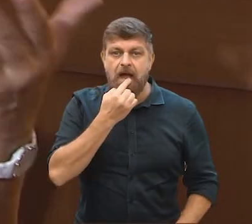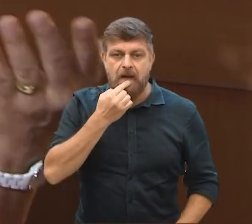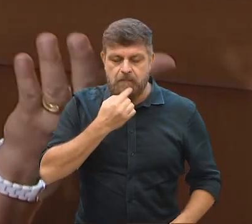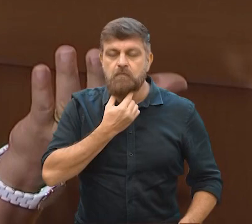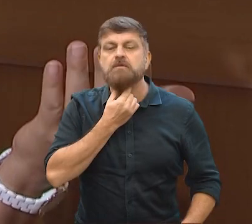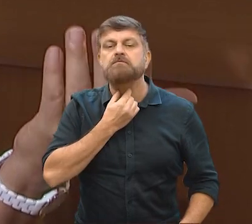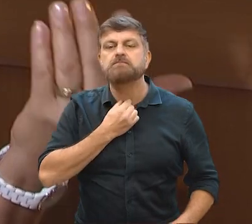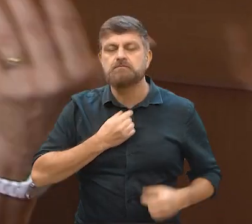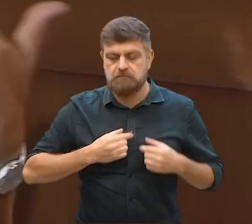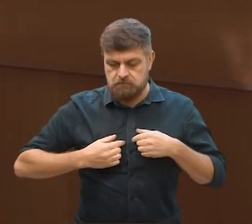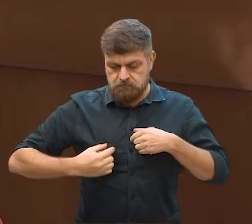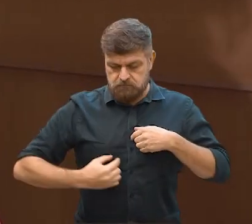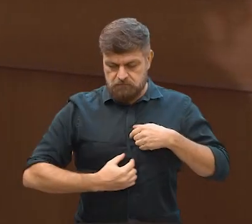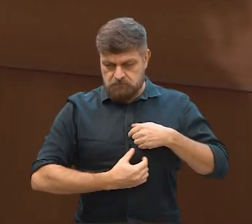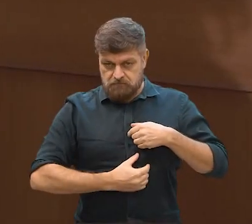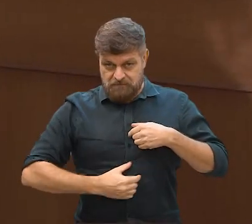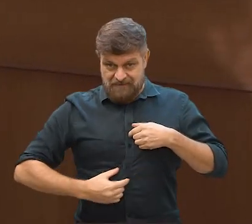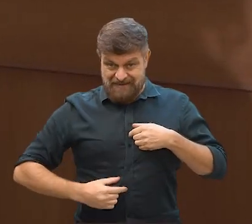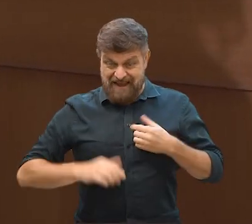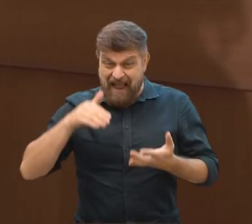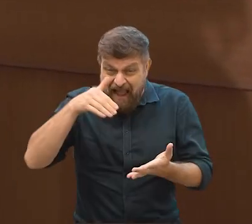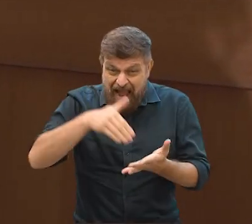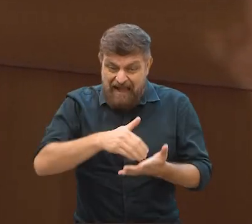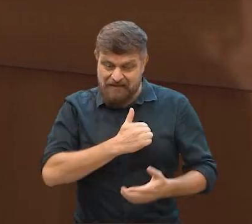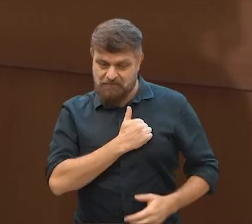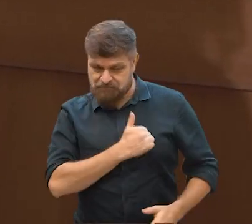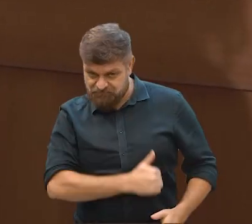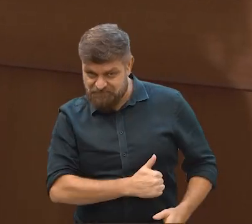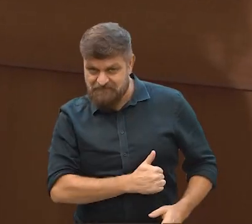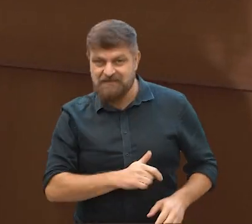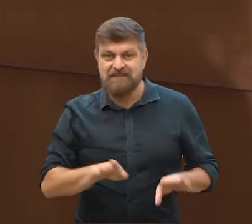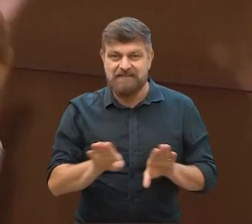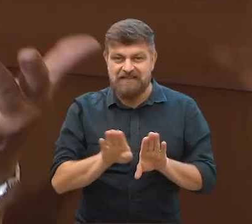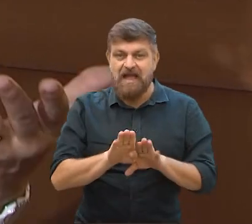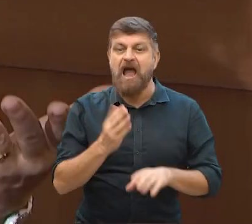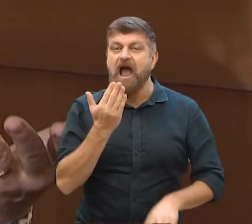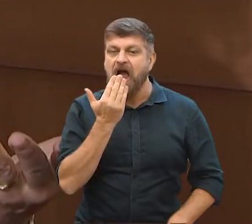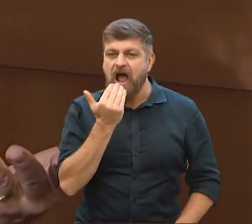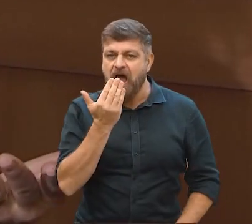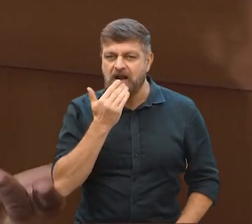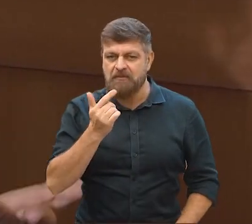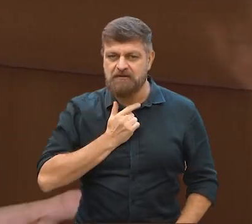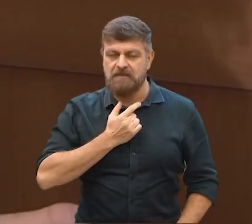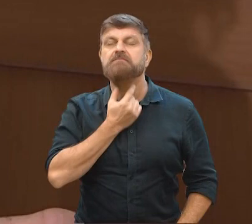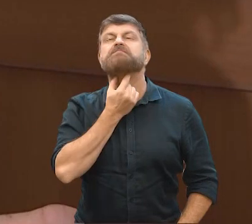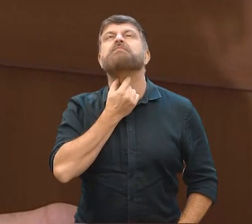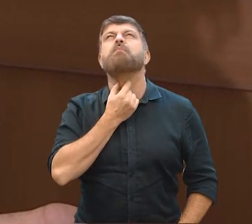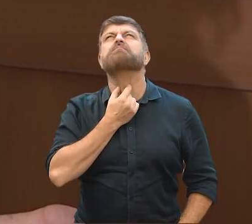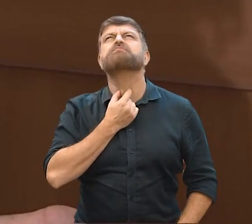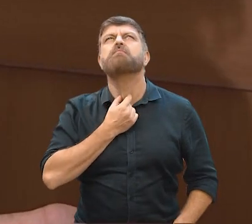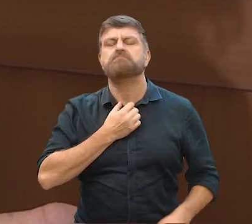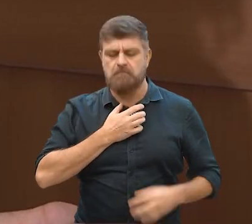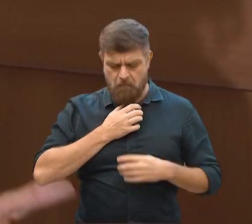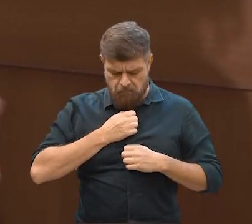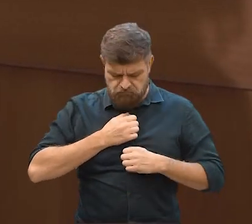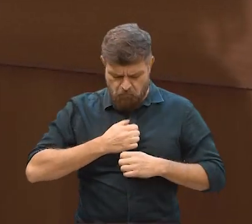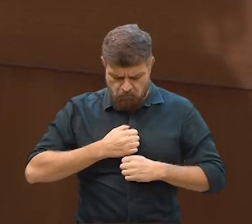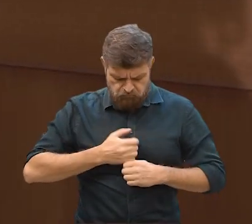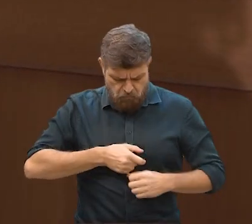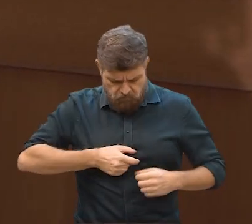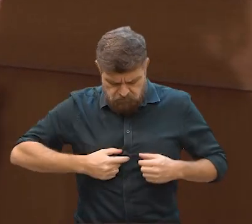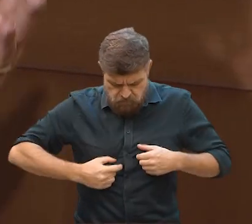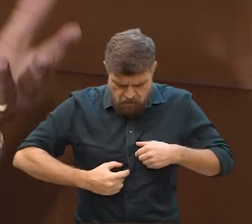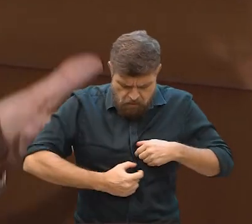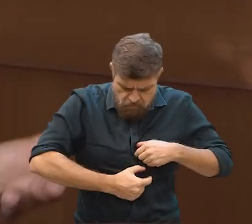boca até o seu curso natural, a sua saída, esse alimento passa por várias partes do nosso organismo e a gente